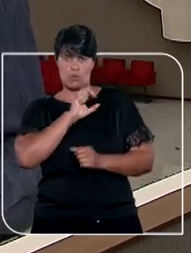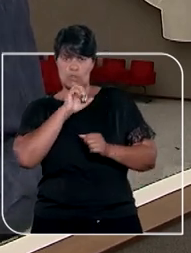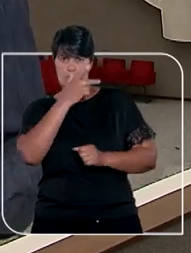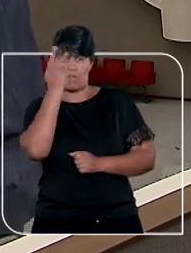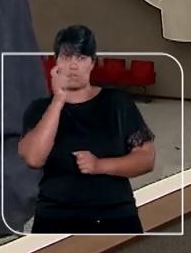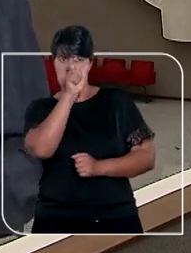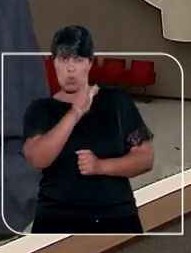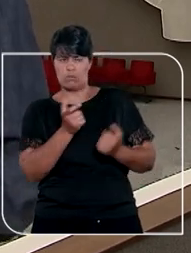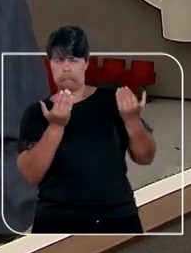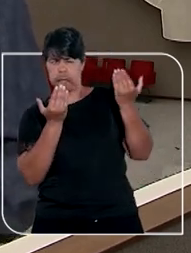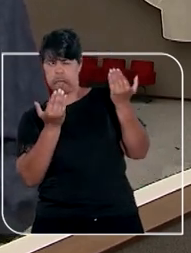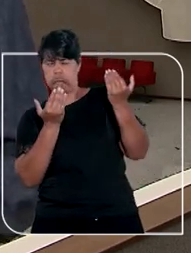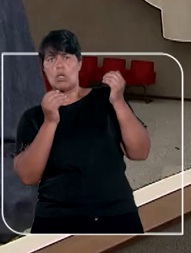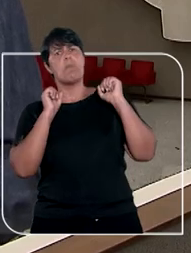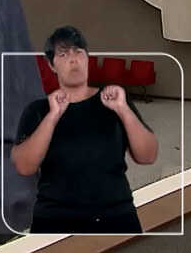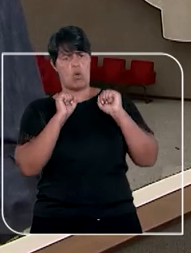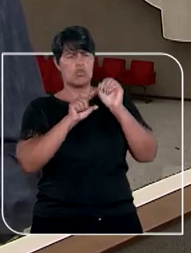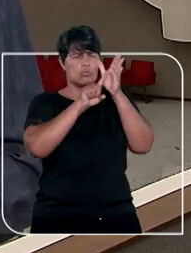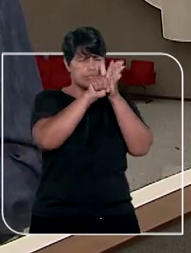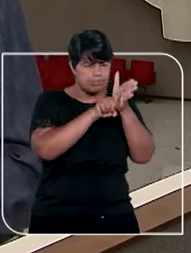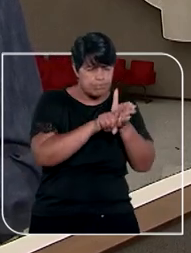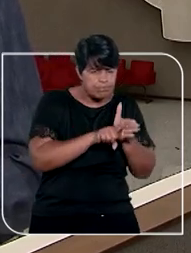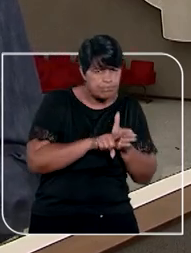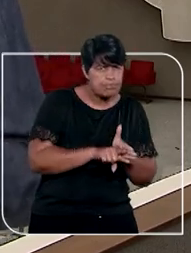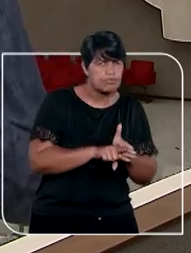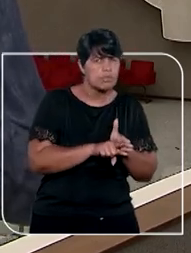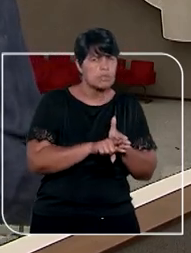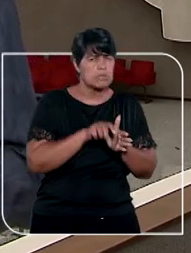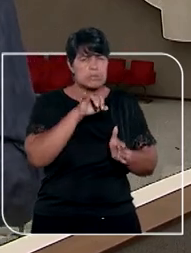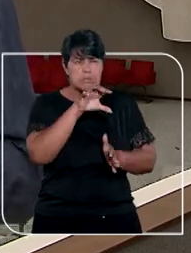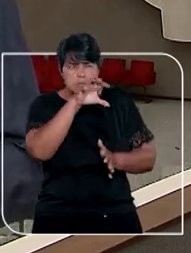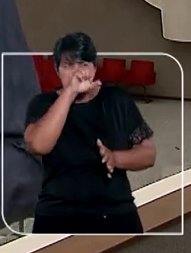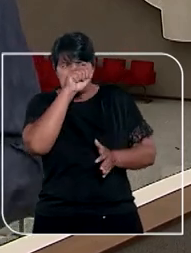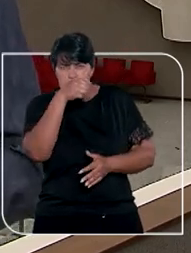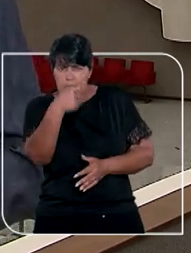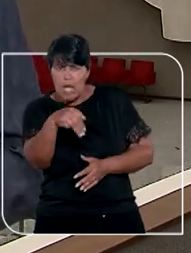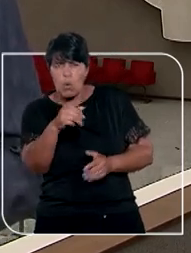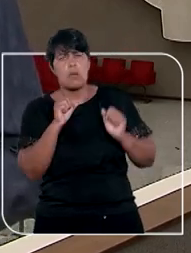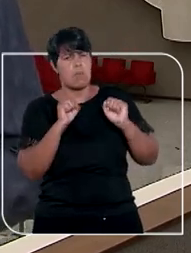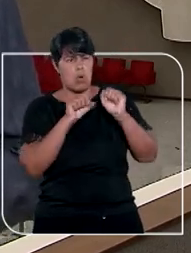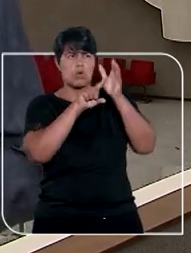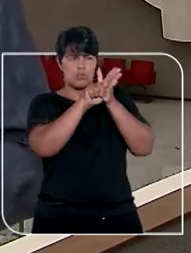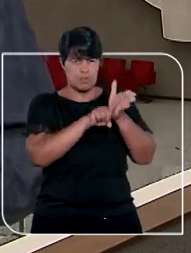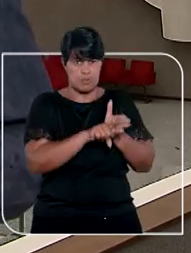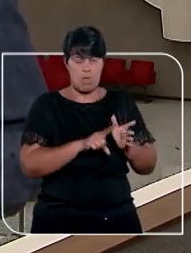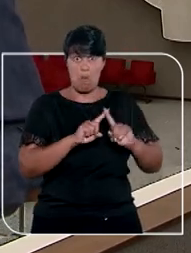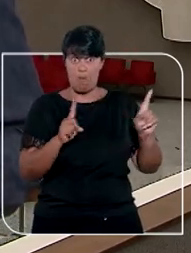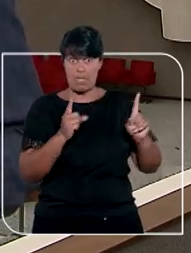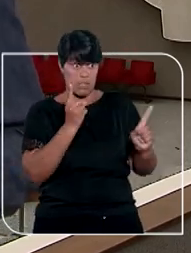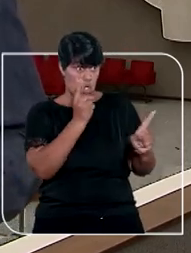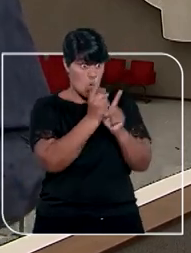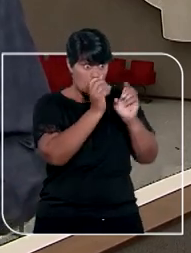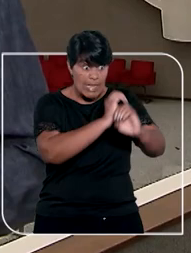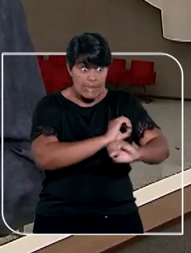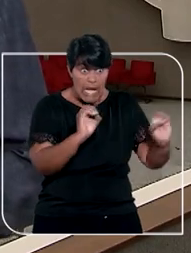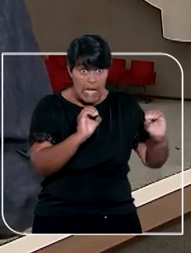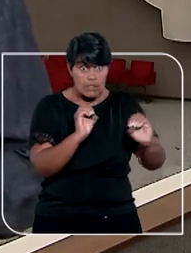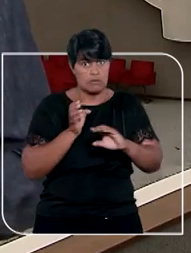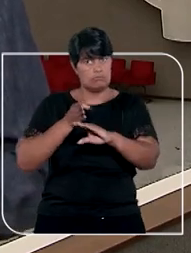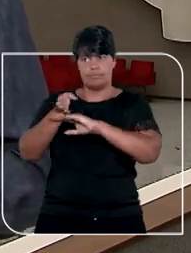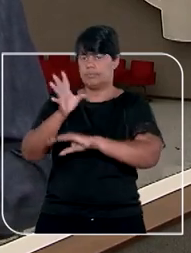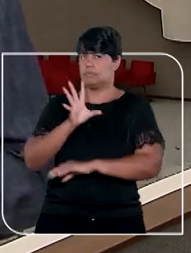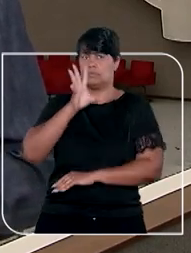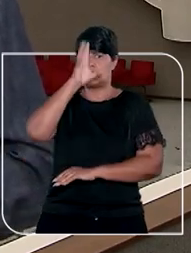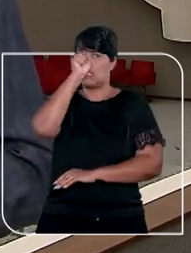podem revistar suspeito por tráfico de drogas se sentirem cheiro forte de maconha na pessoa. Mas se nada for encontrado, os